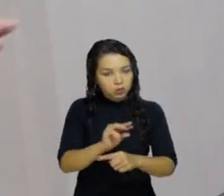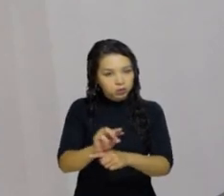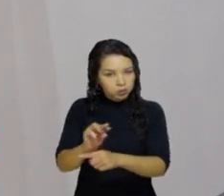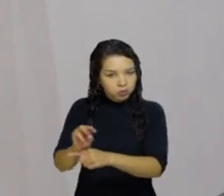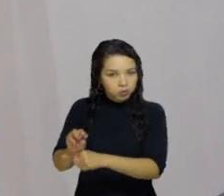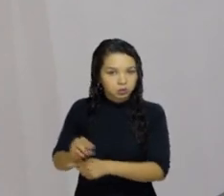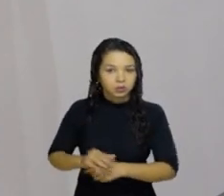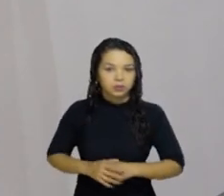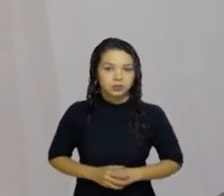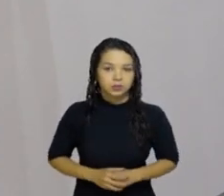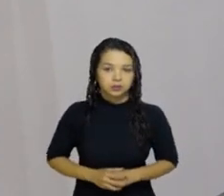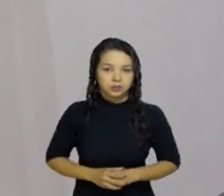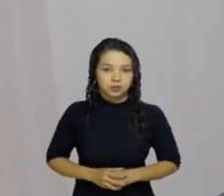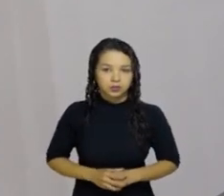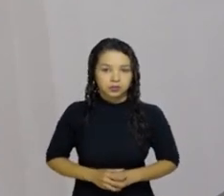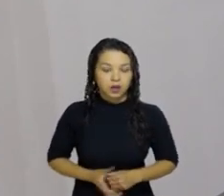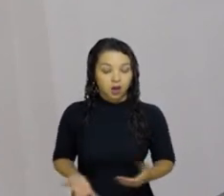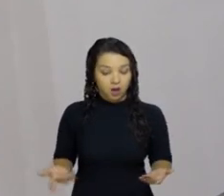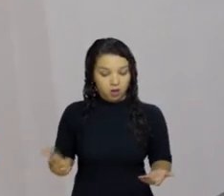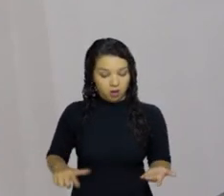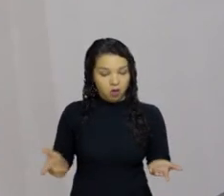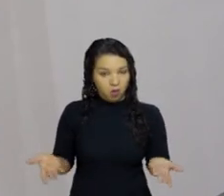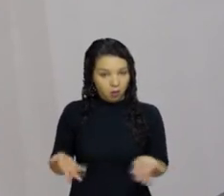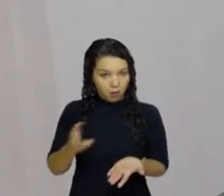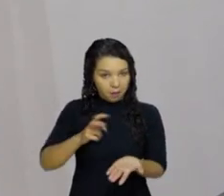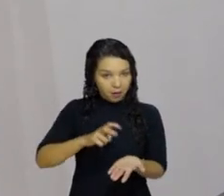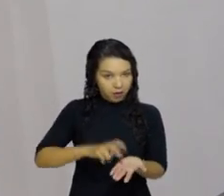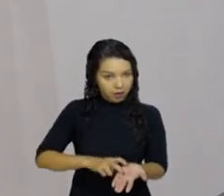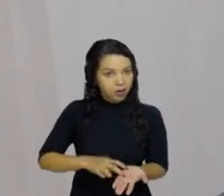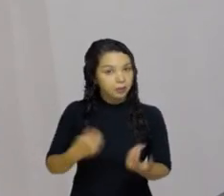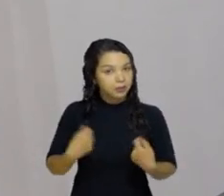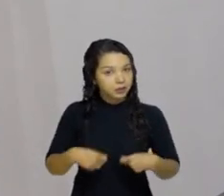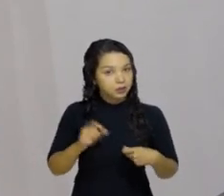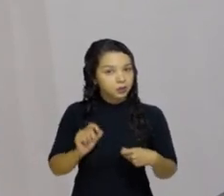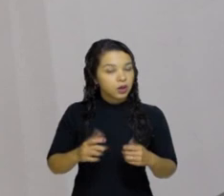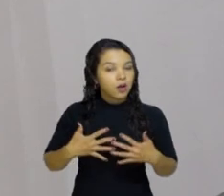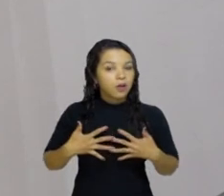manhã de hoje, não poderia deixar aqui de homenagear